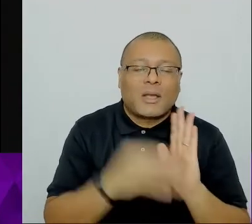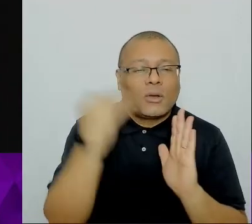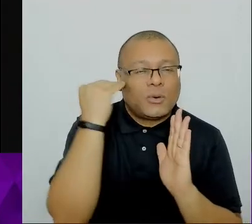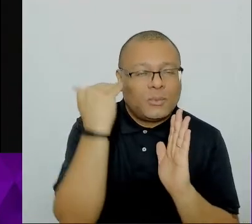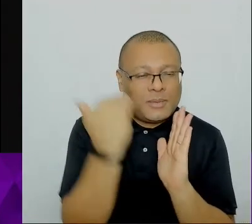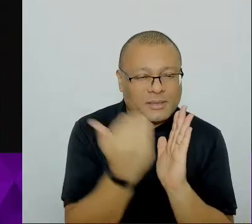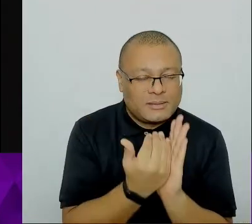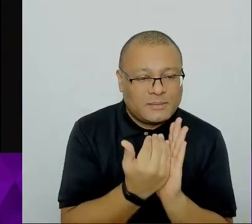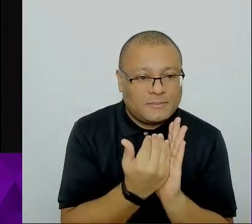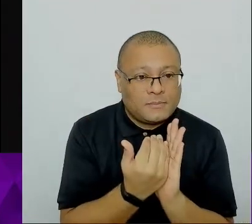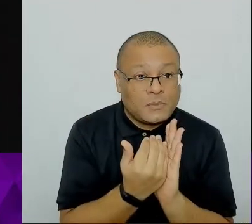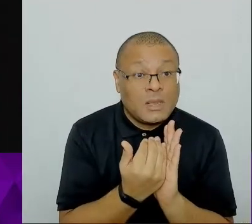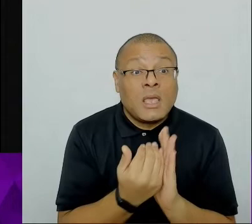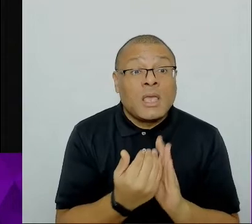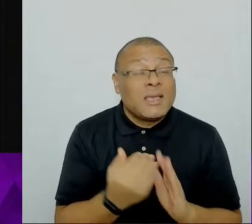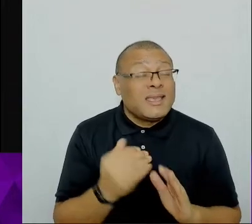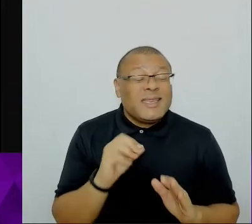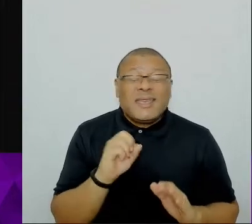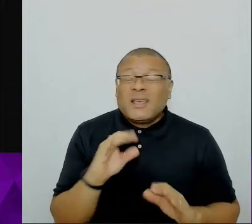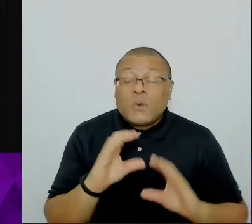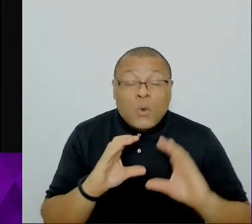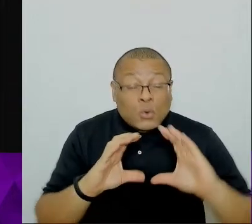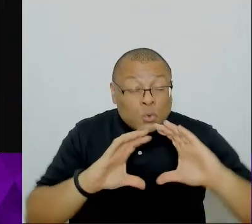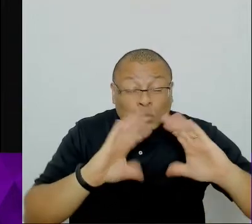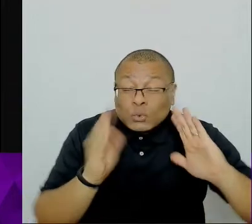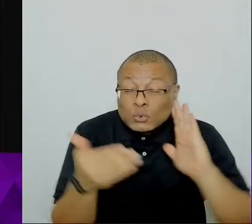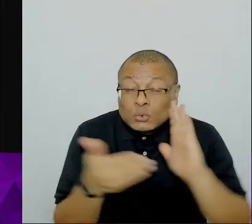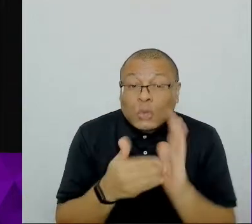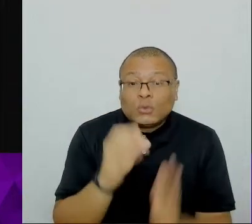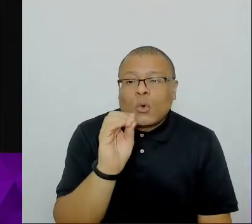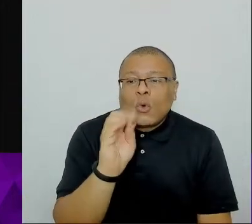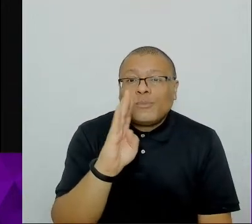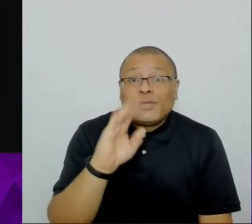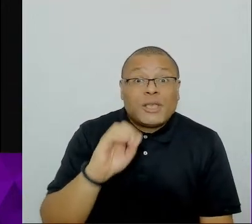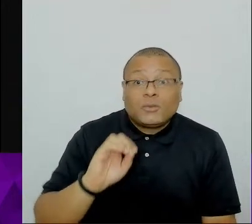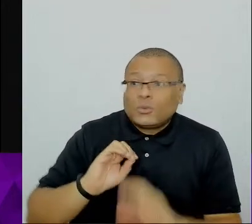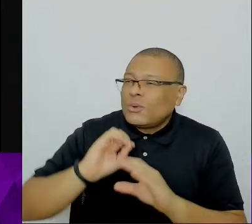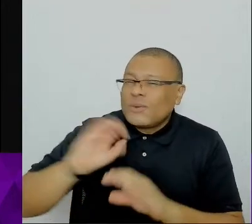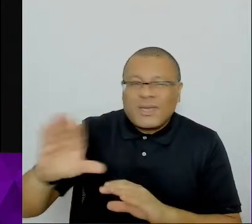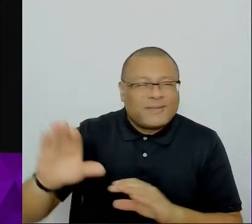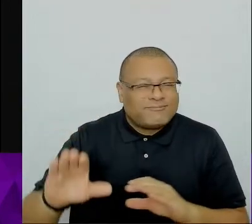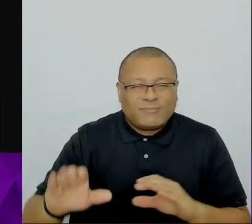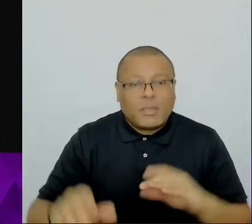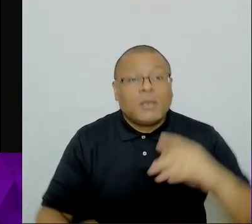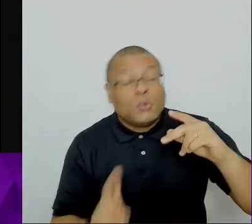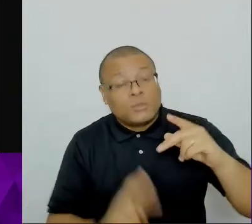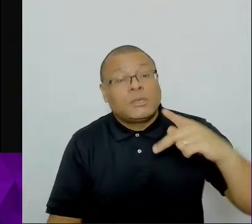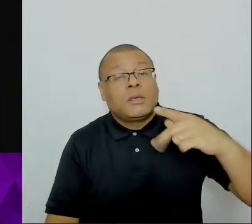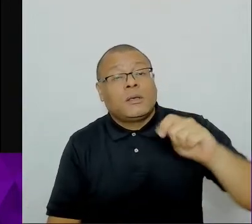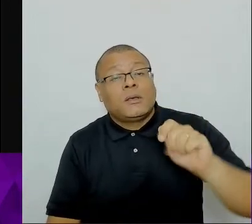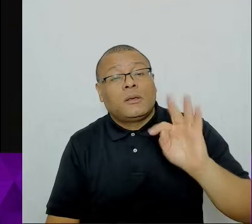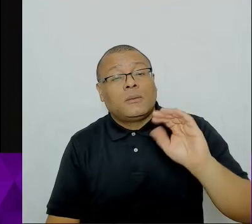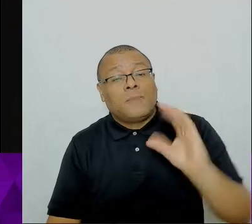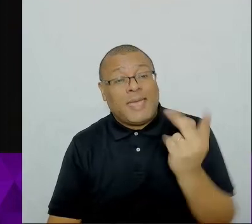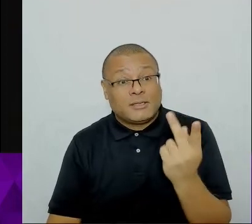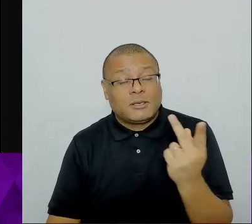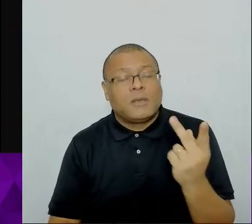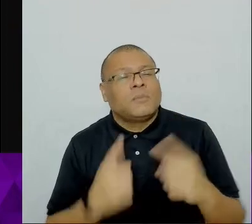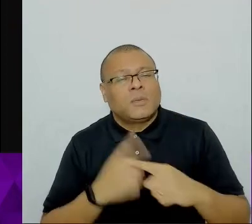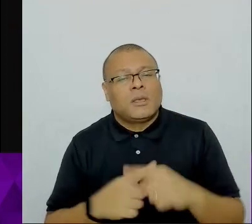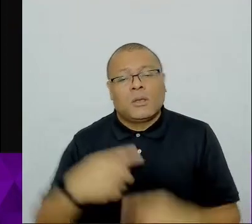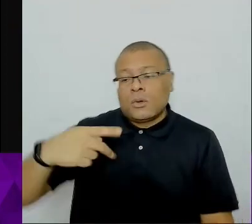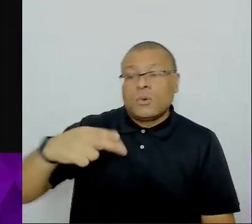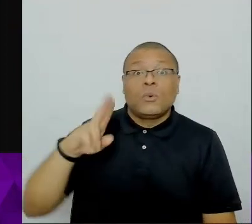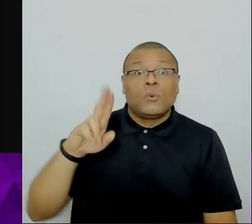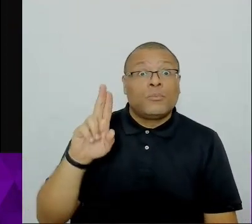se eu não quiser enviar todo o objeto para atualizar, aí eu utilizo o patch, que ele, diferentemente do put, ele não espera que a